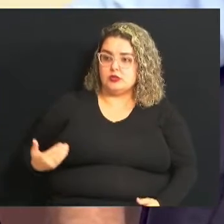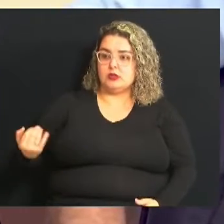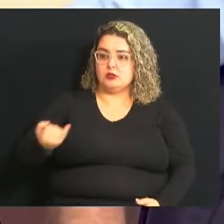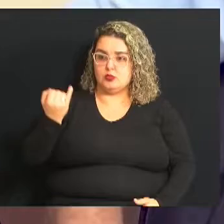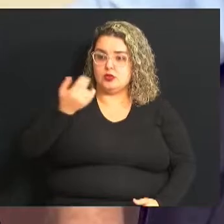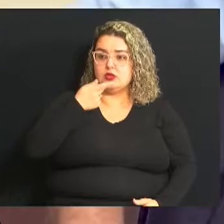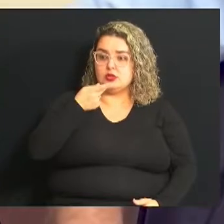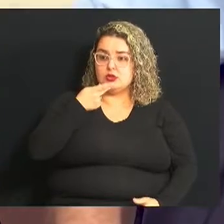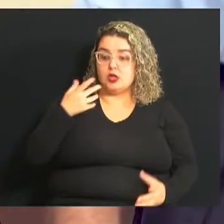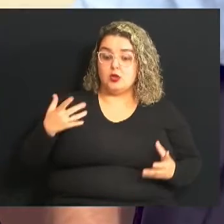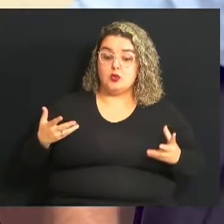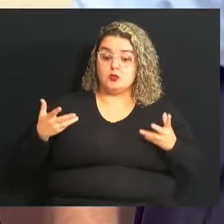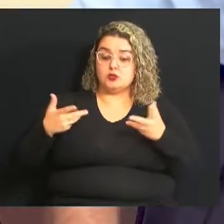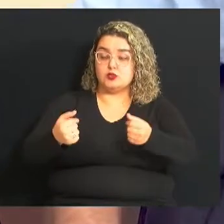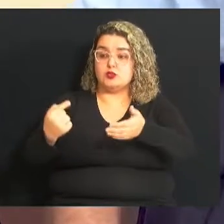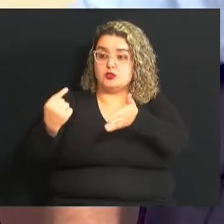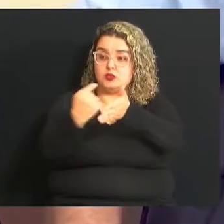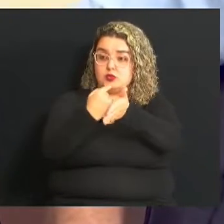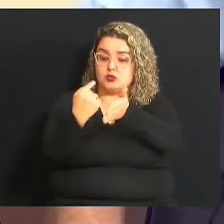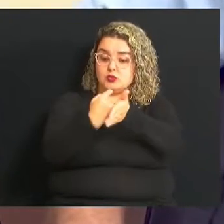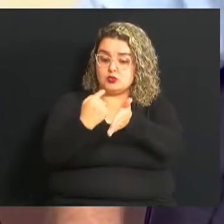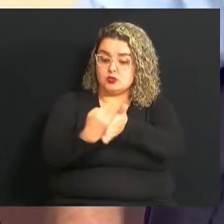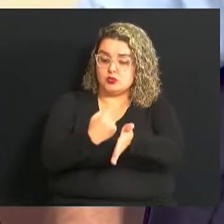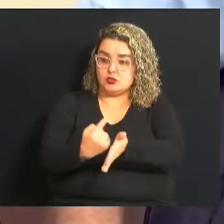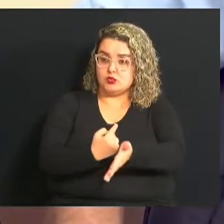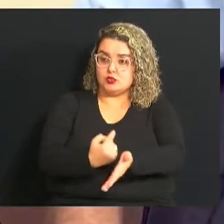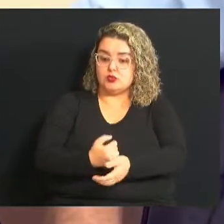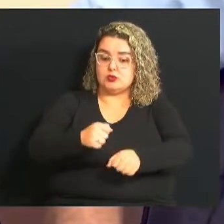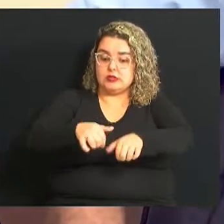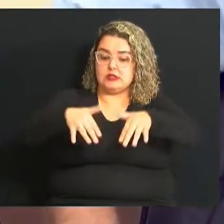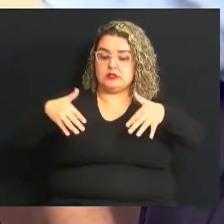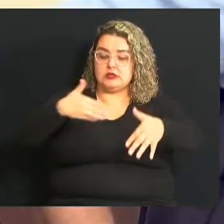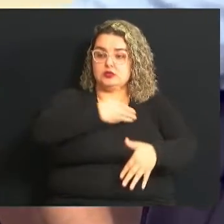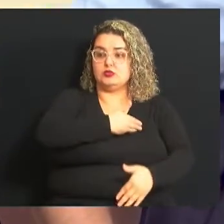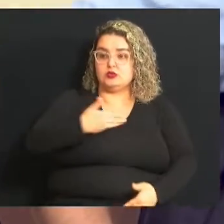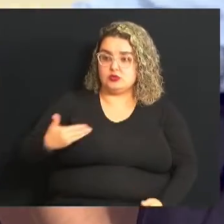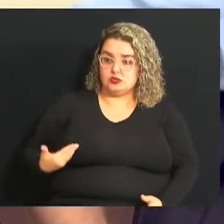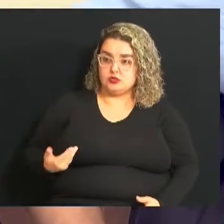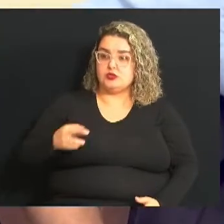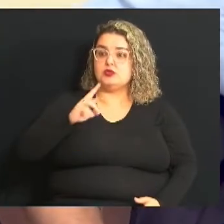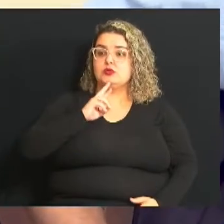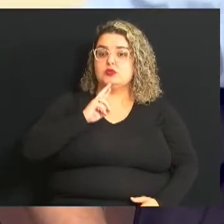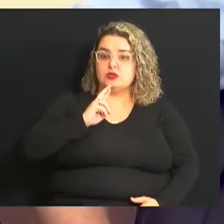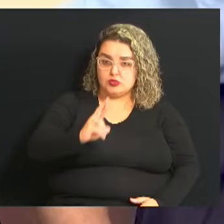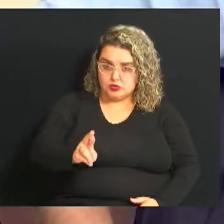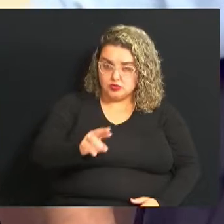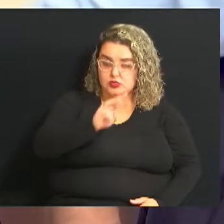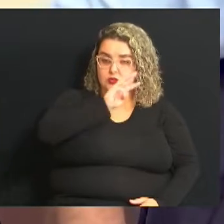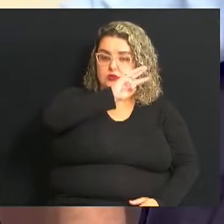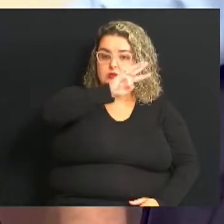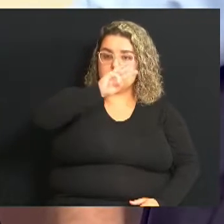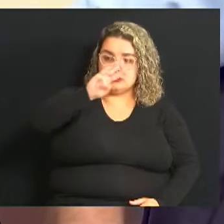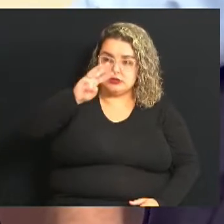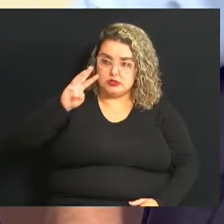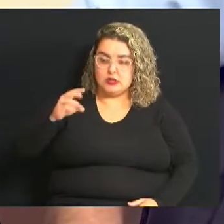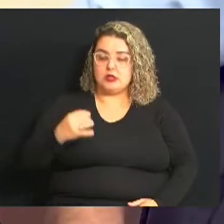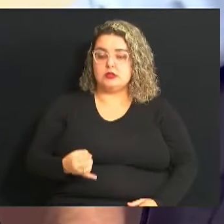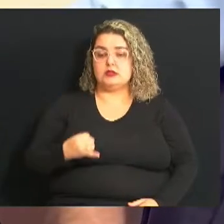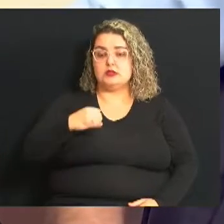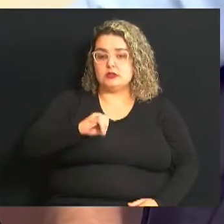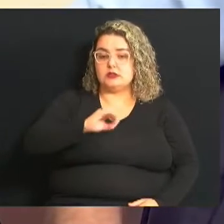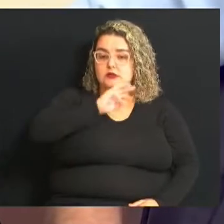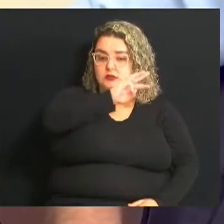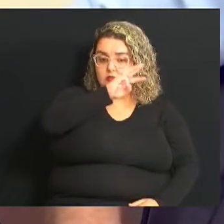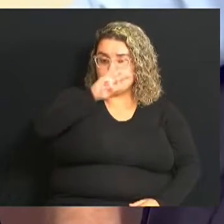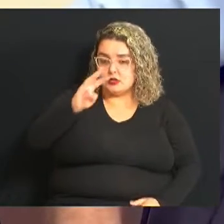que todas as perguntas das audiências públicas estão respondidas no site. Se vocês forem no site da